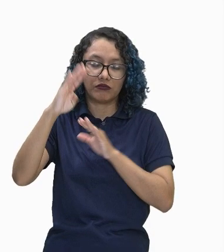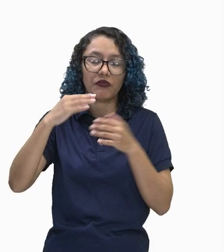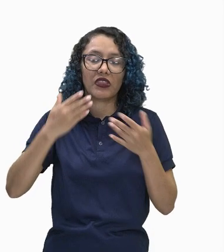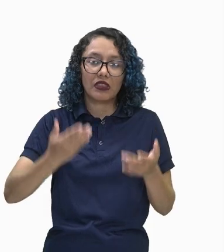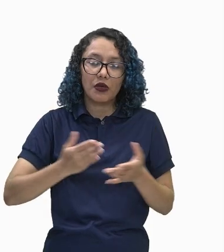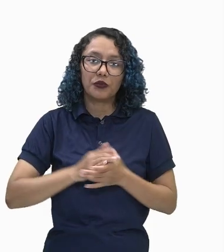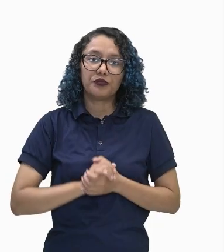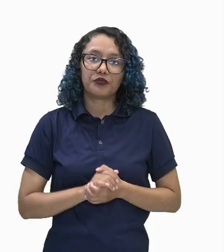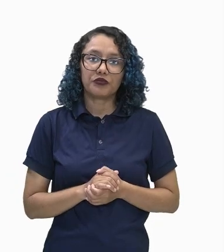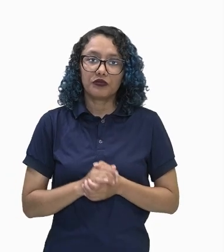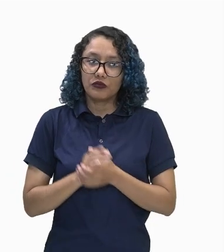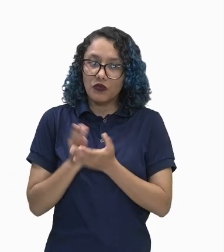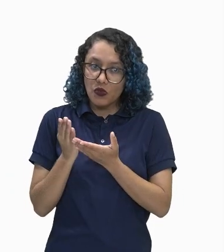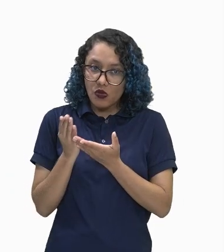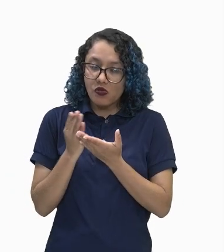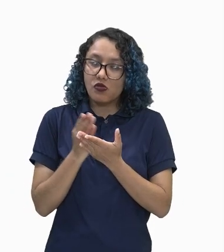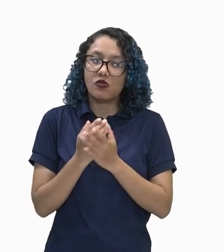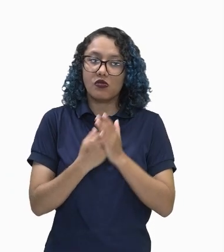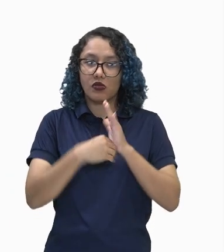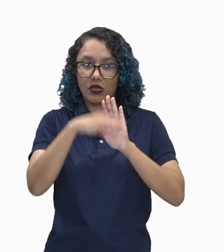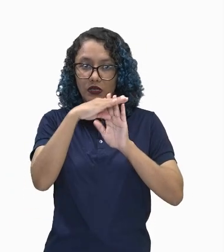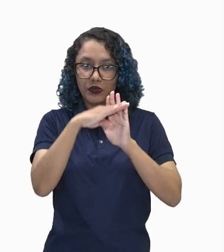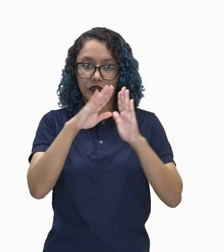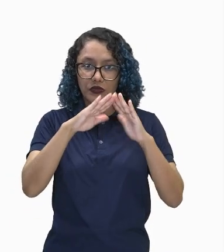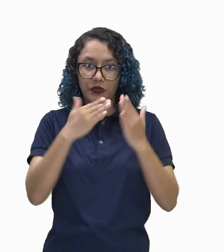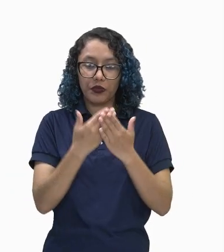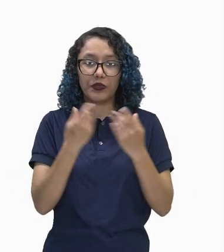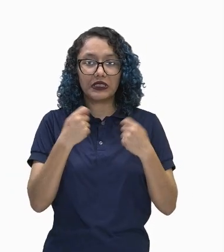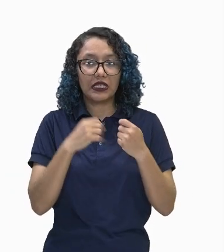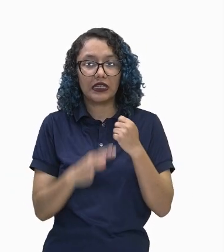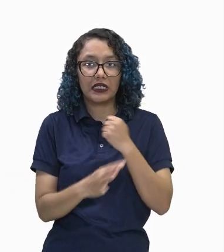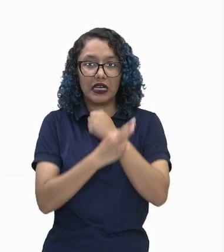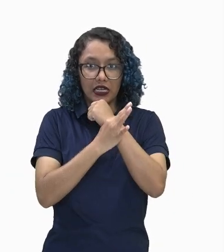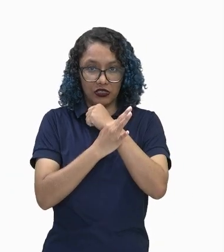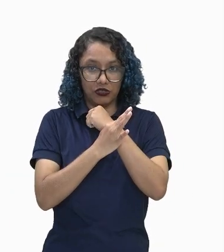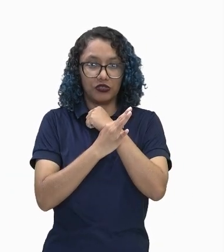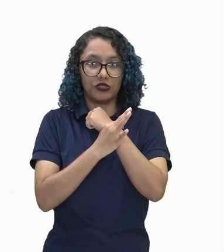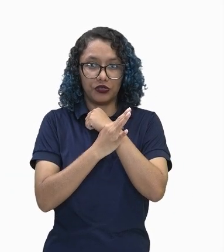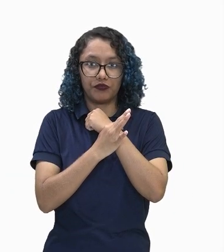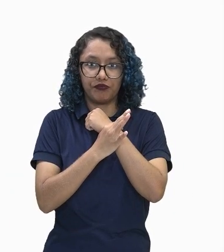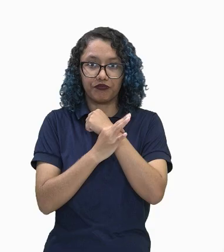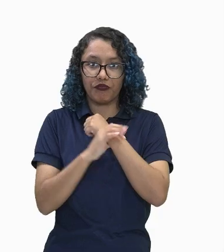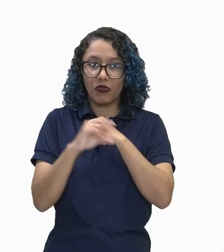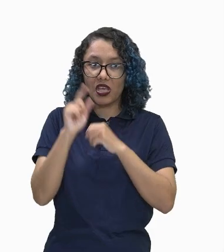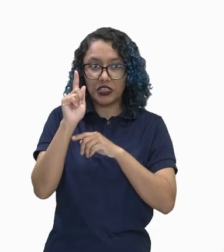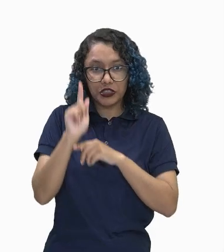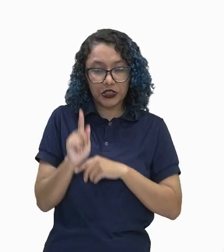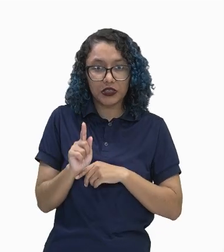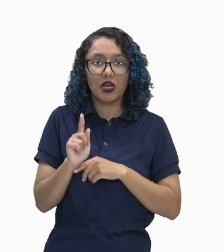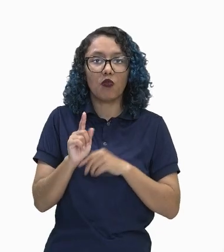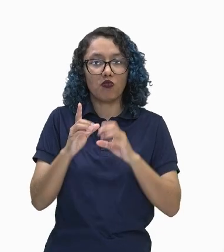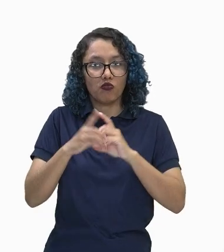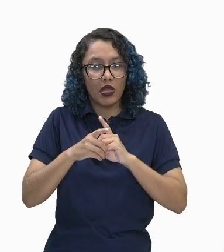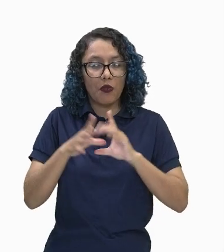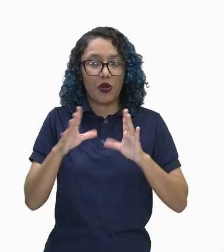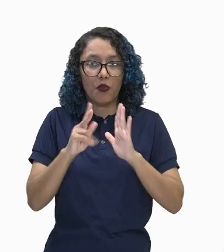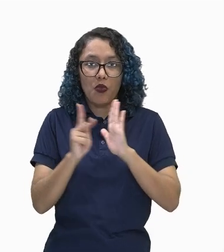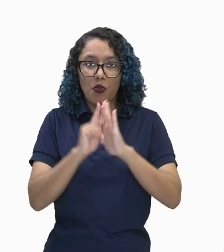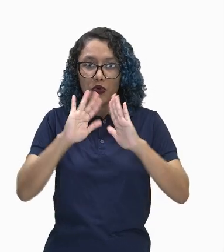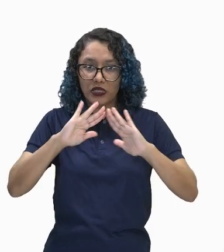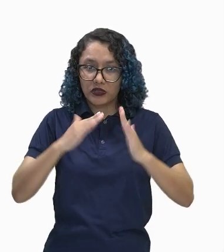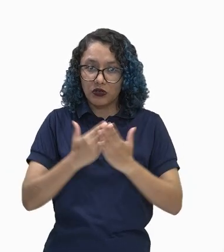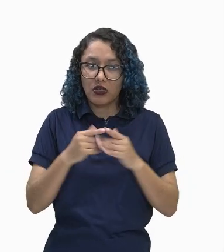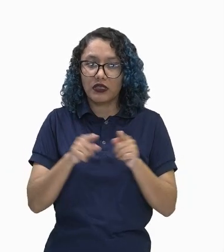deve garantir a gestão democrática da escola, possibilitar a qualidade